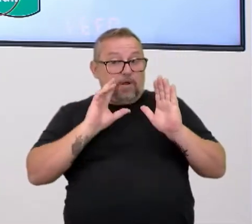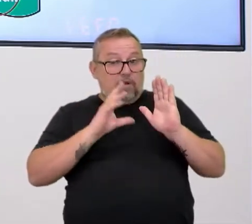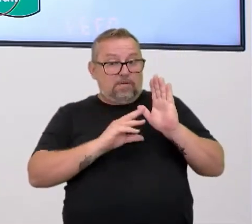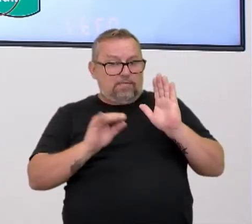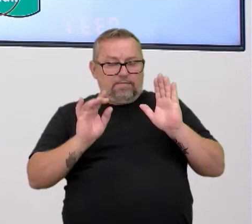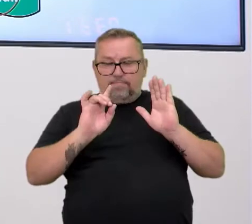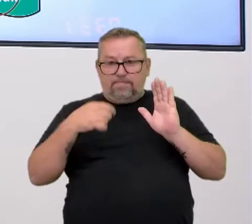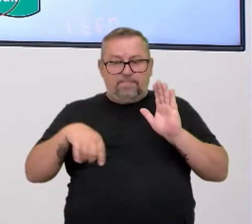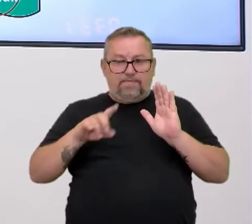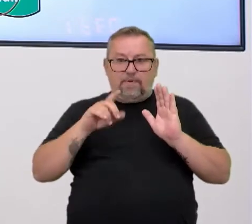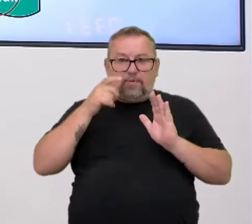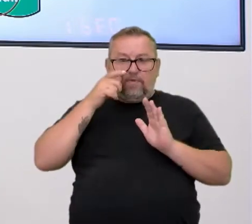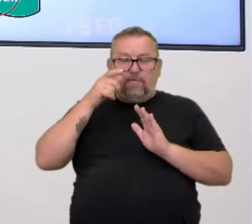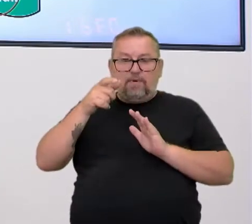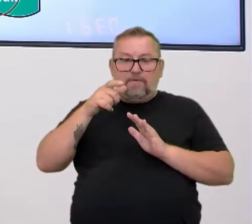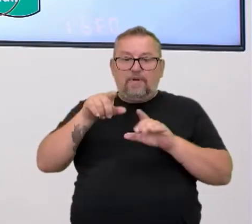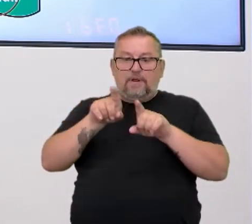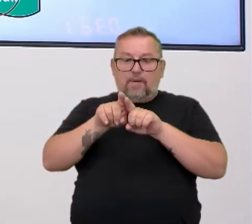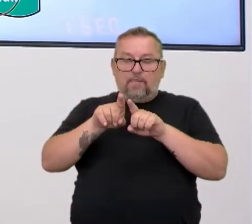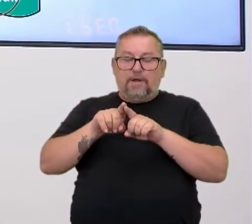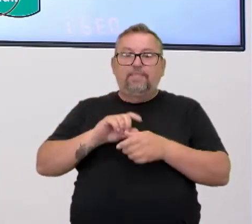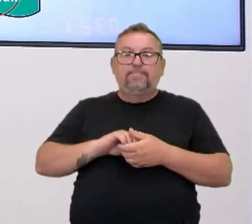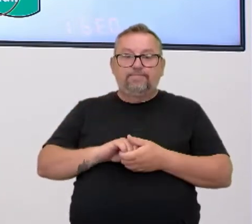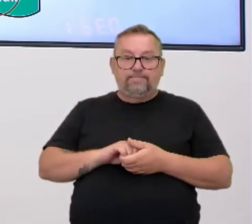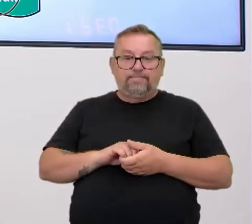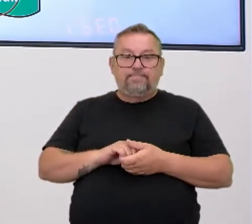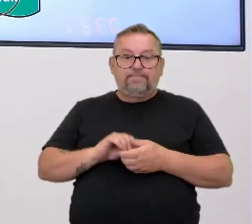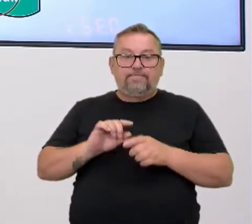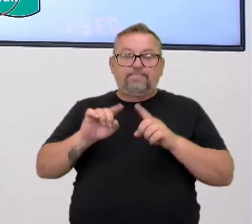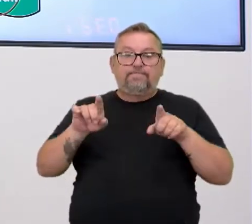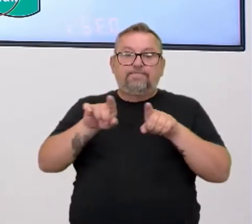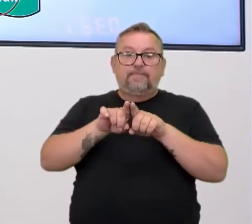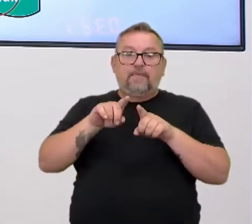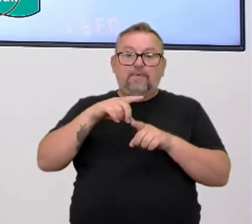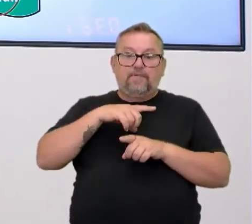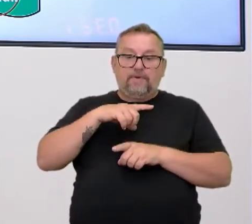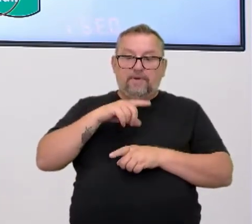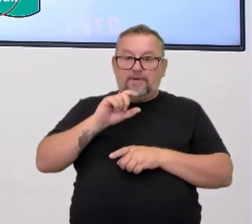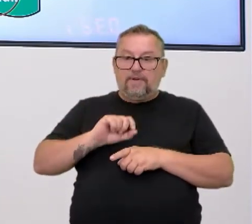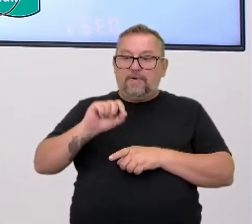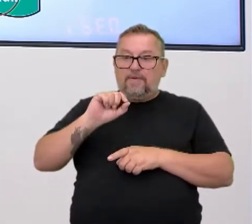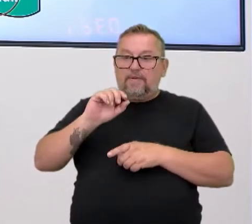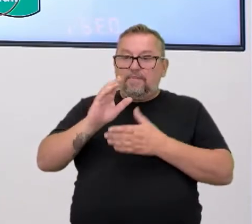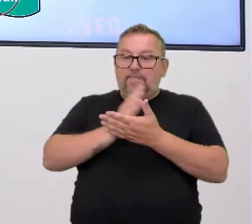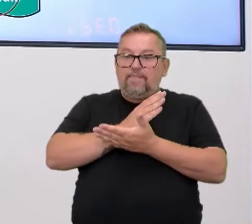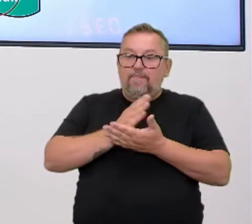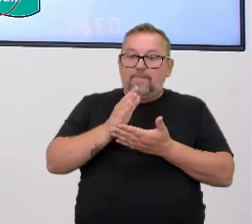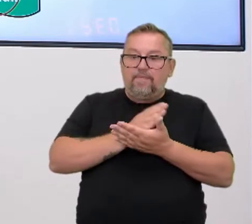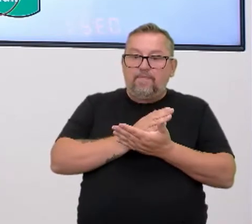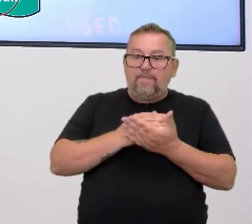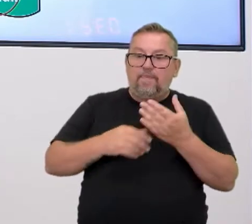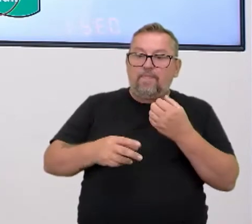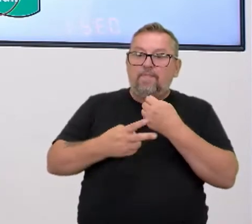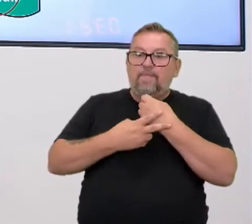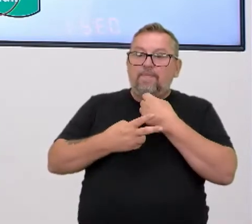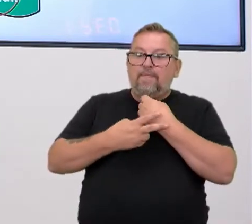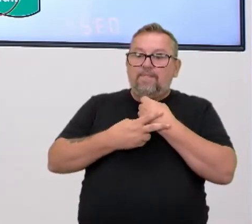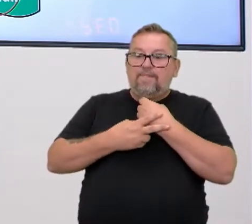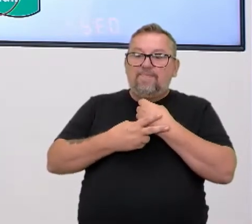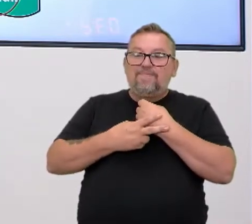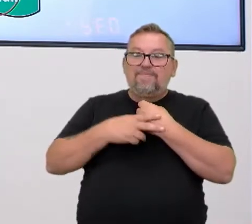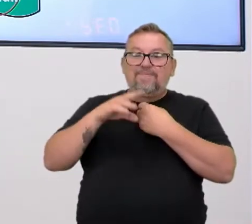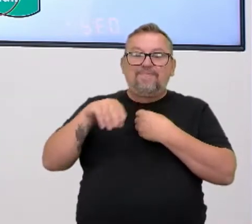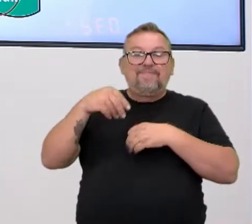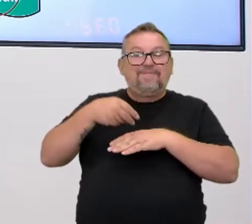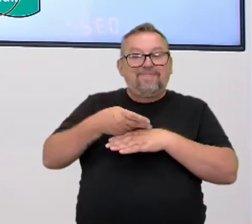é planejamento e orçamento financeiro. Aí vocês vão ter que distinguir verbos ou